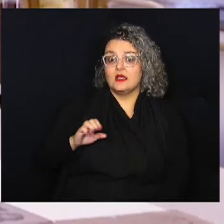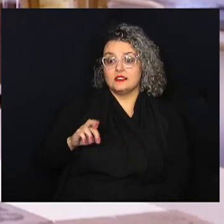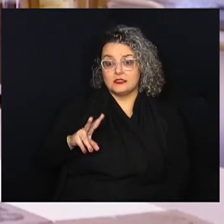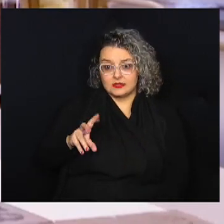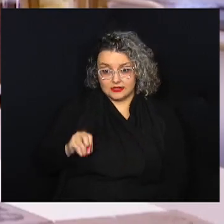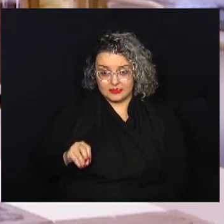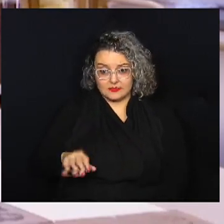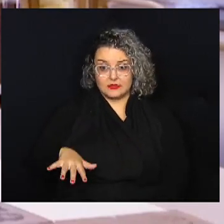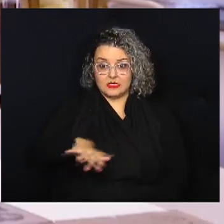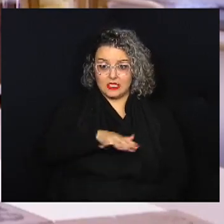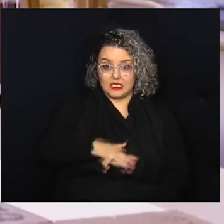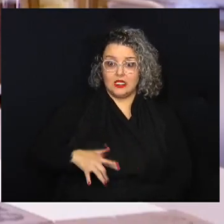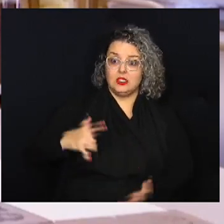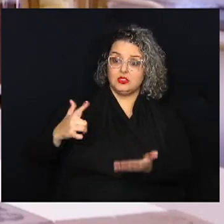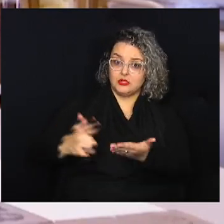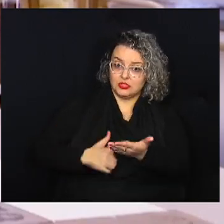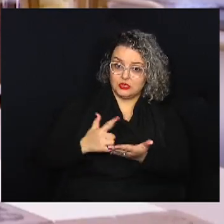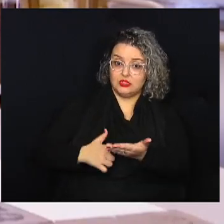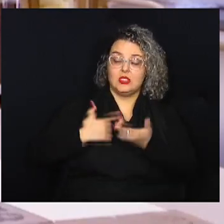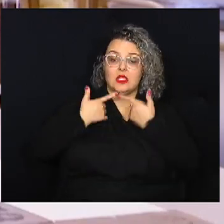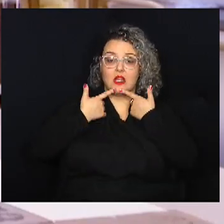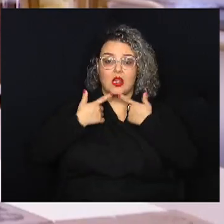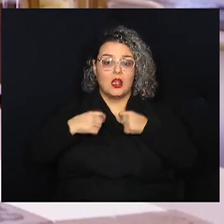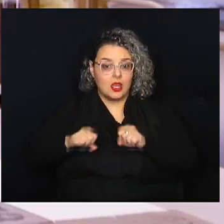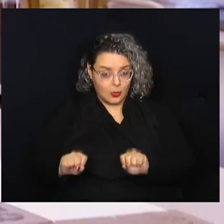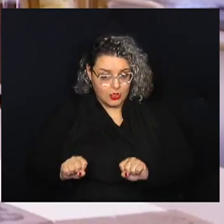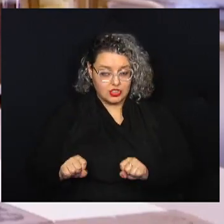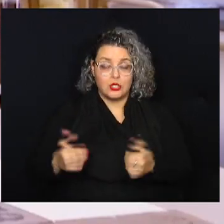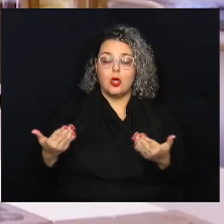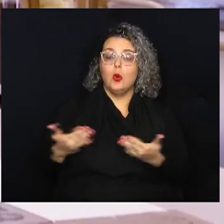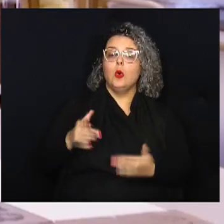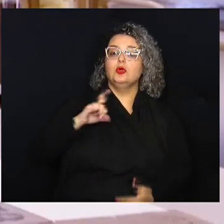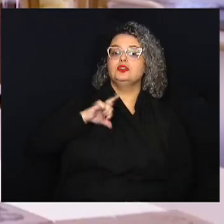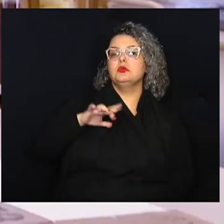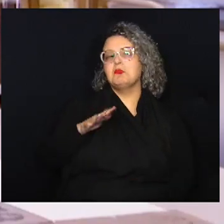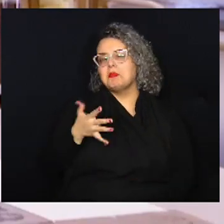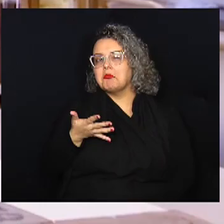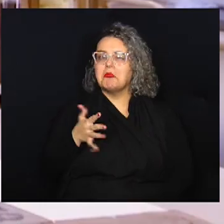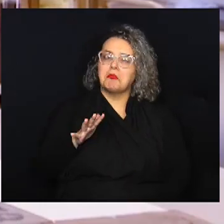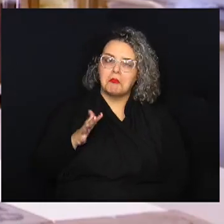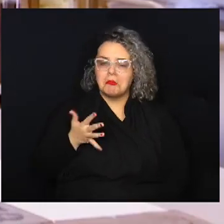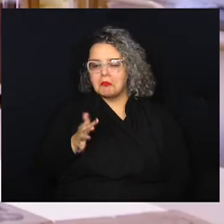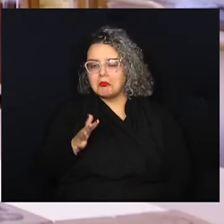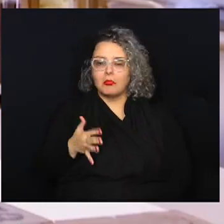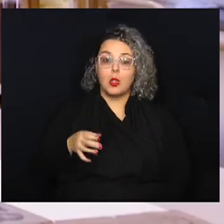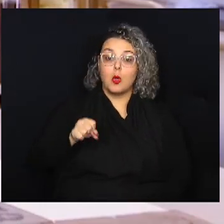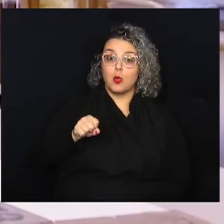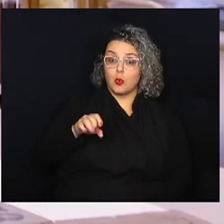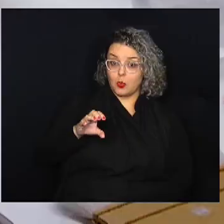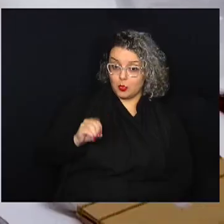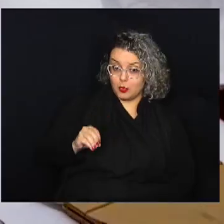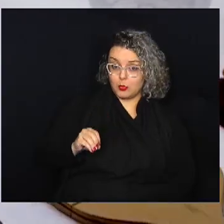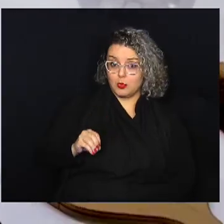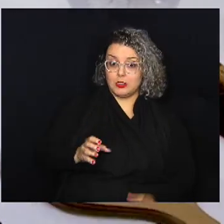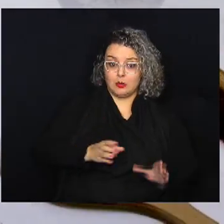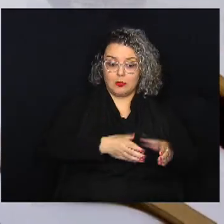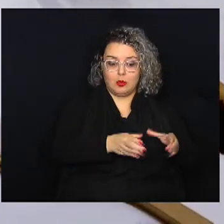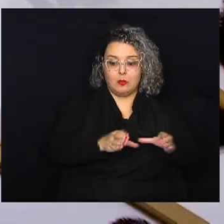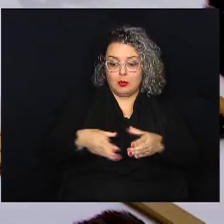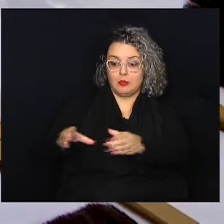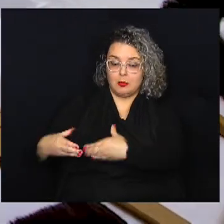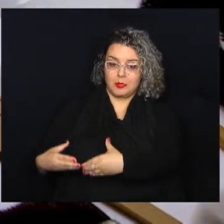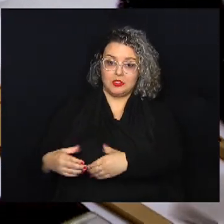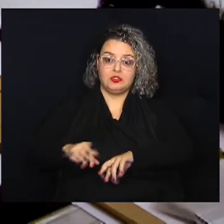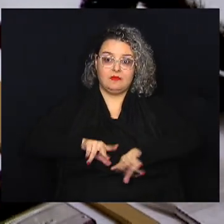da literatura e da linguística. Hoje nós temos mais ou menos 80 conjuntos documentais. Ao longo dos